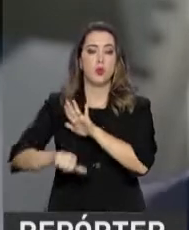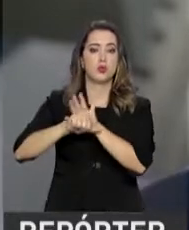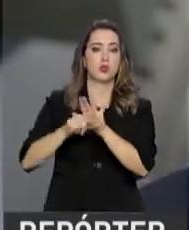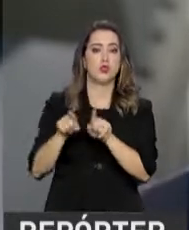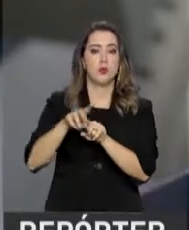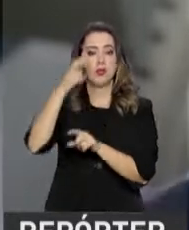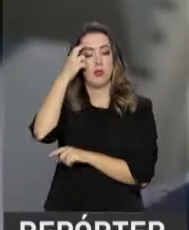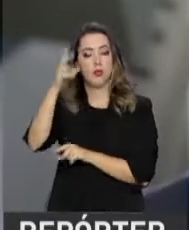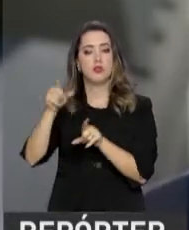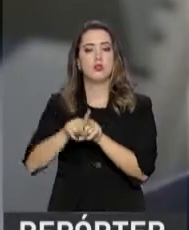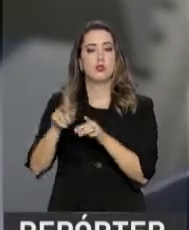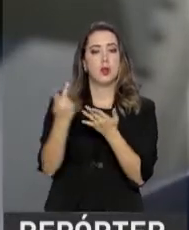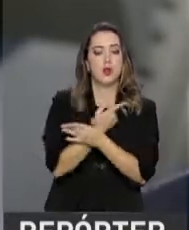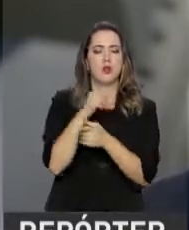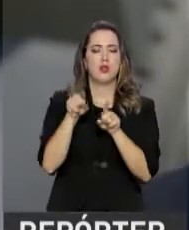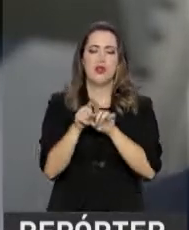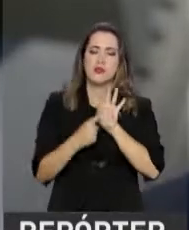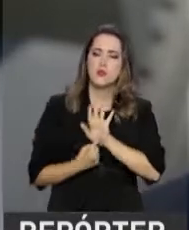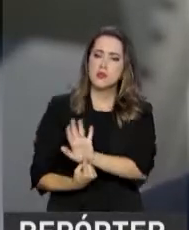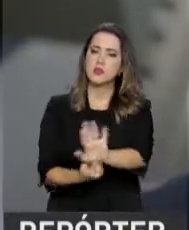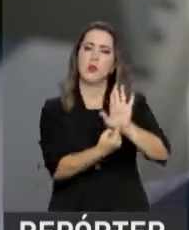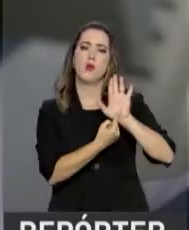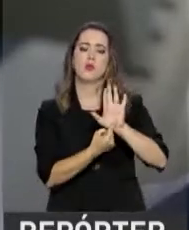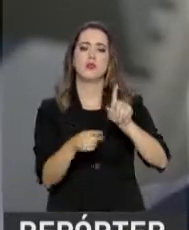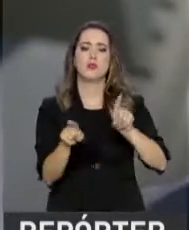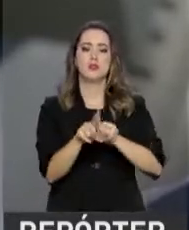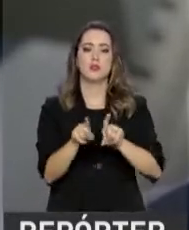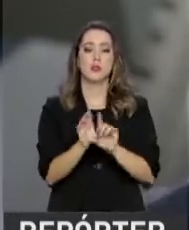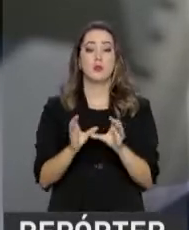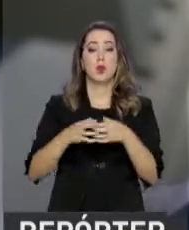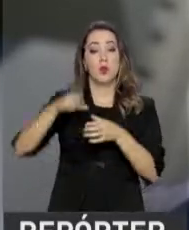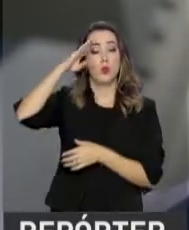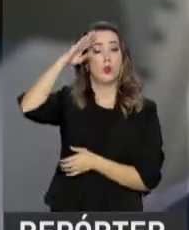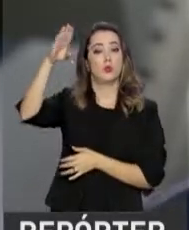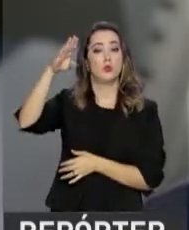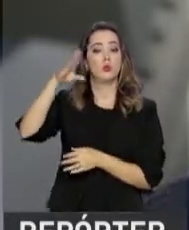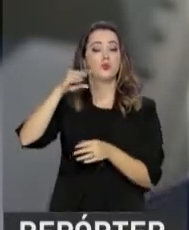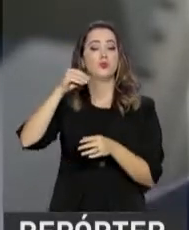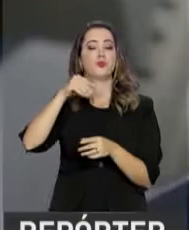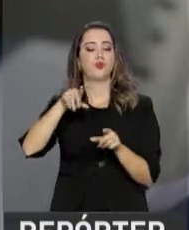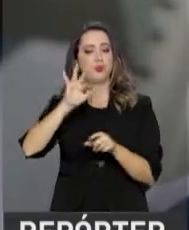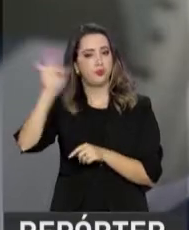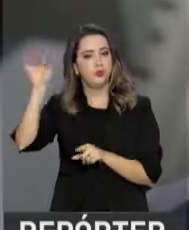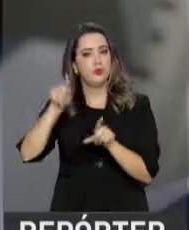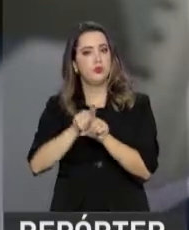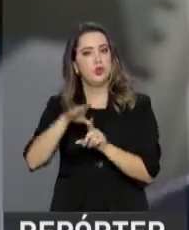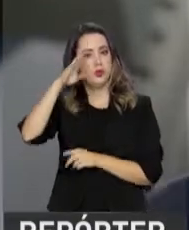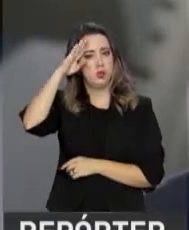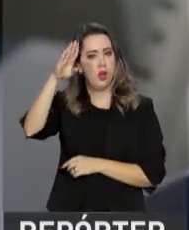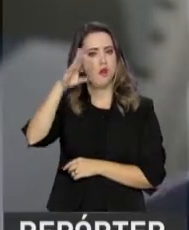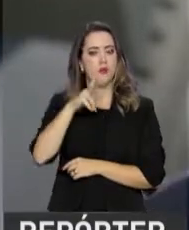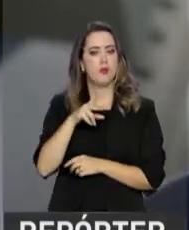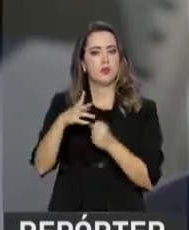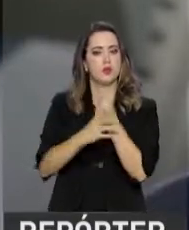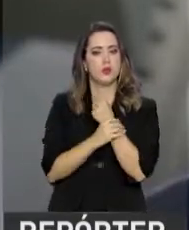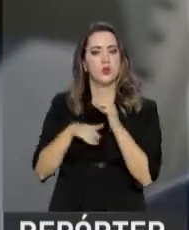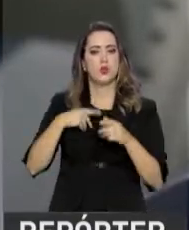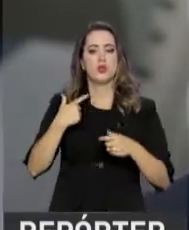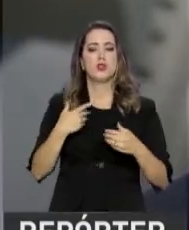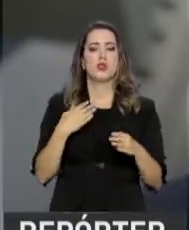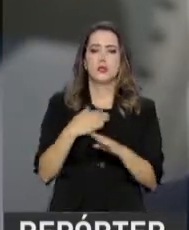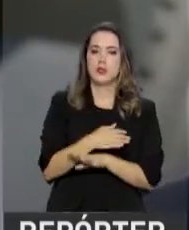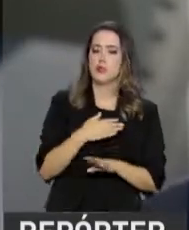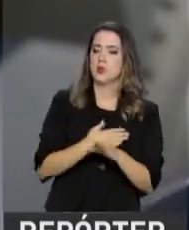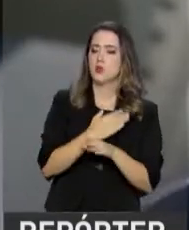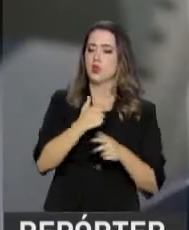realizado e principalmente tem sido mostrado que as forças federais e as forças de segurança podem chegar a qualquer ponto da nossa cidade pode